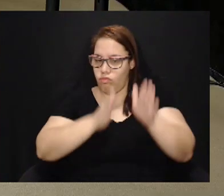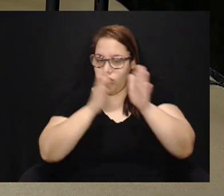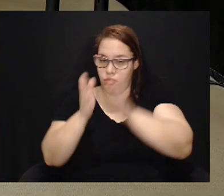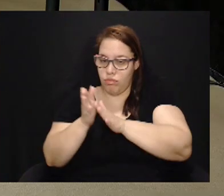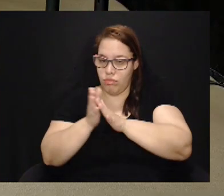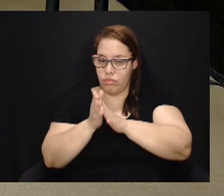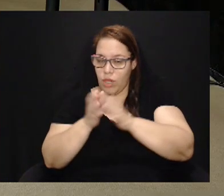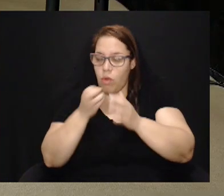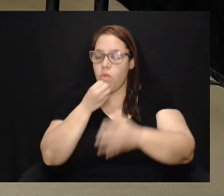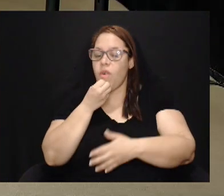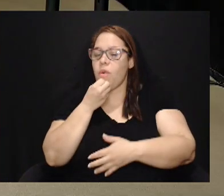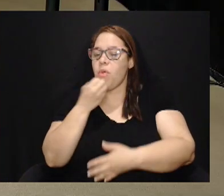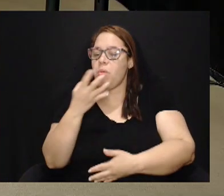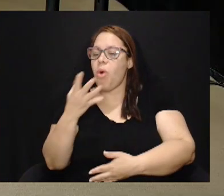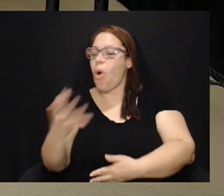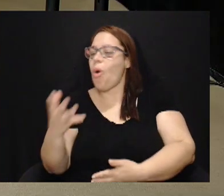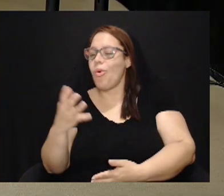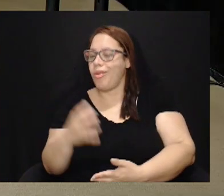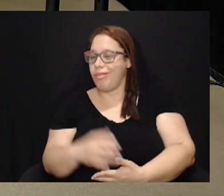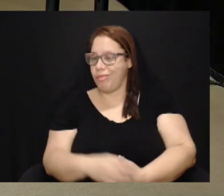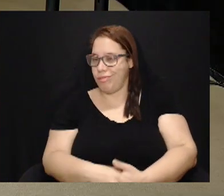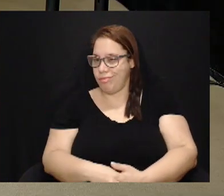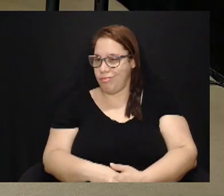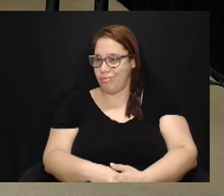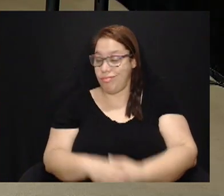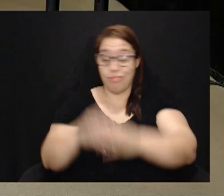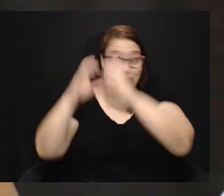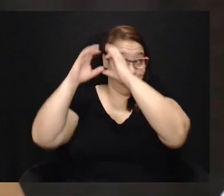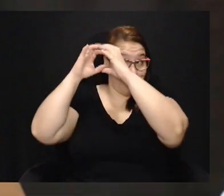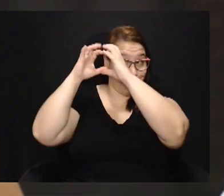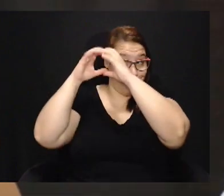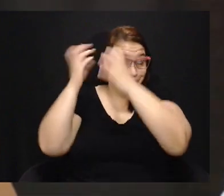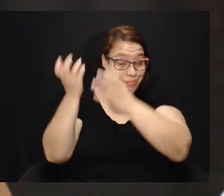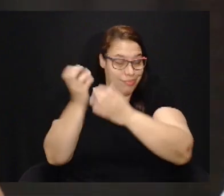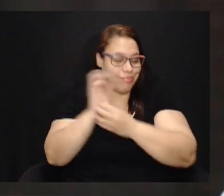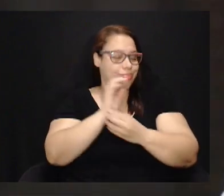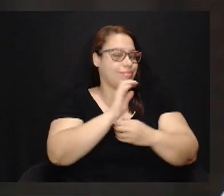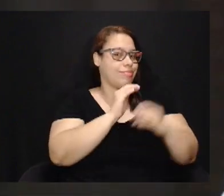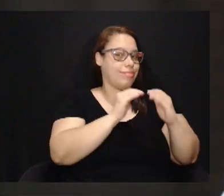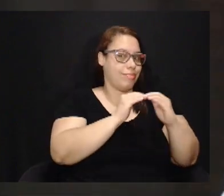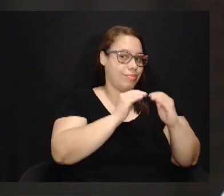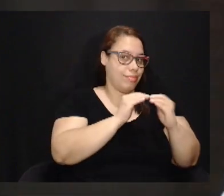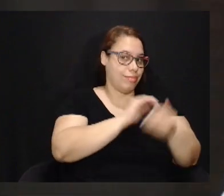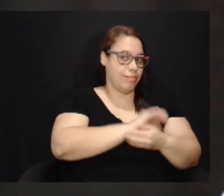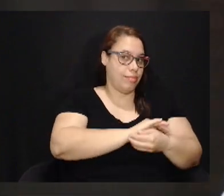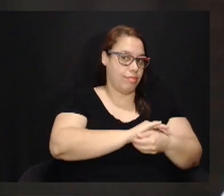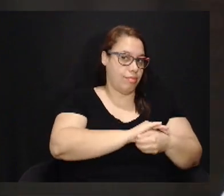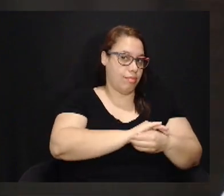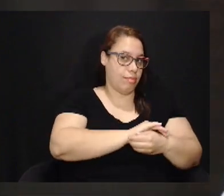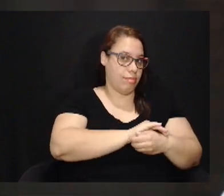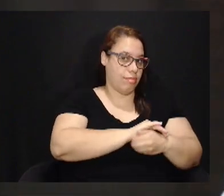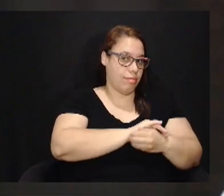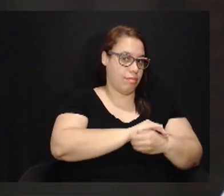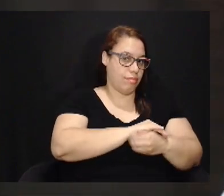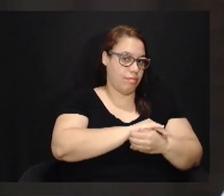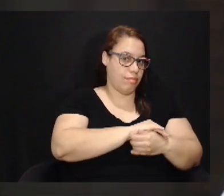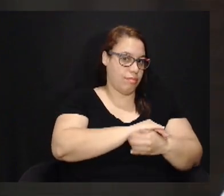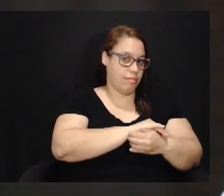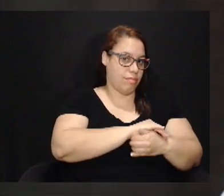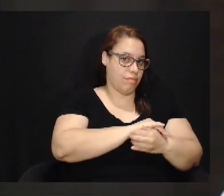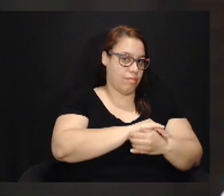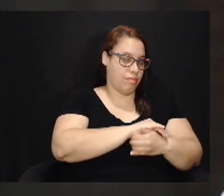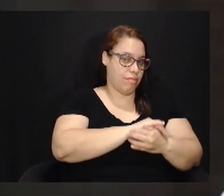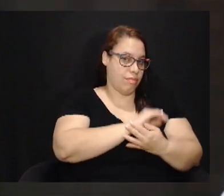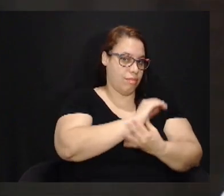recompensa. O que acontece no nosso cérebro? Com certeza. A gente vai trabalhar, a gente percebe muito a